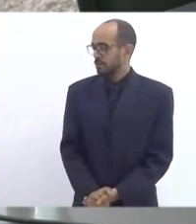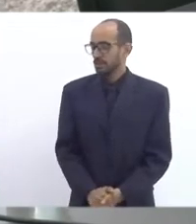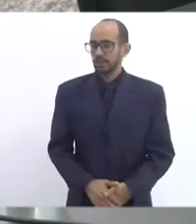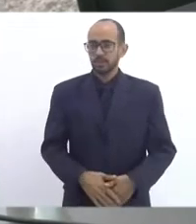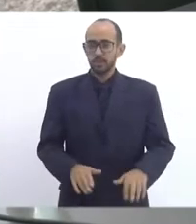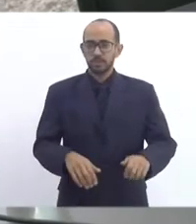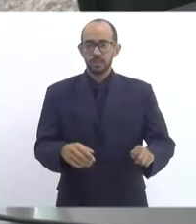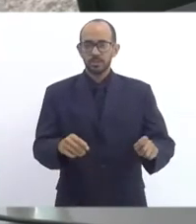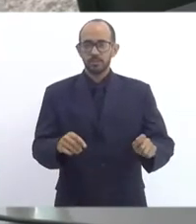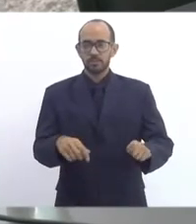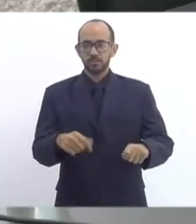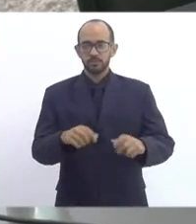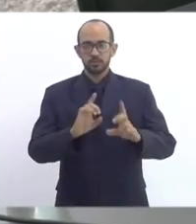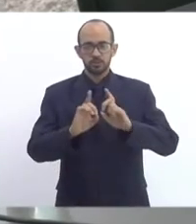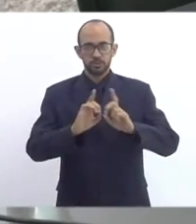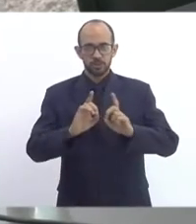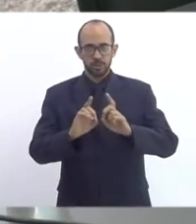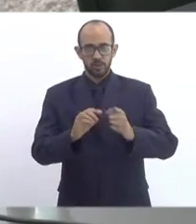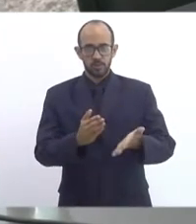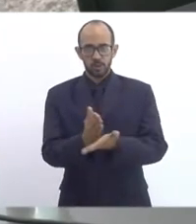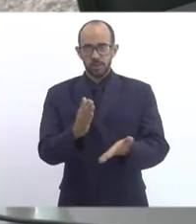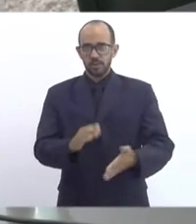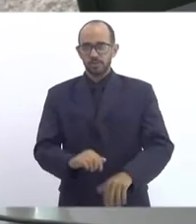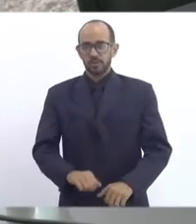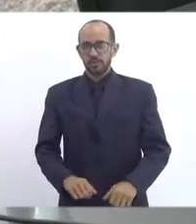Em discussão e em votação, aprovado.